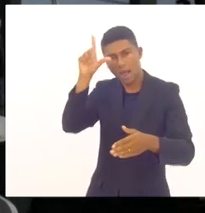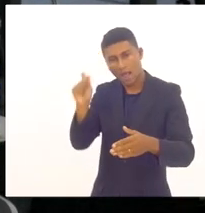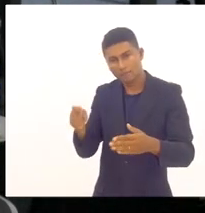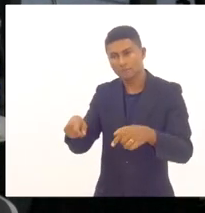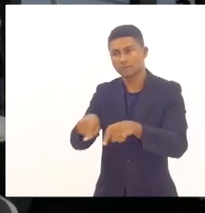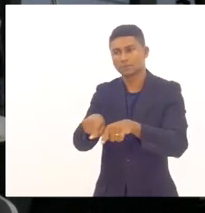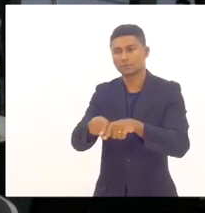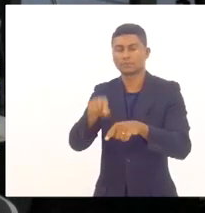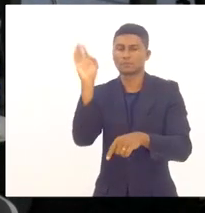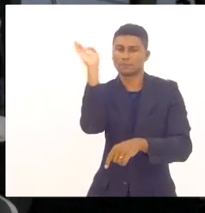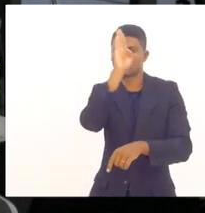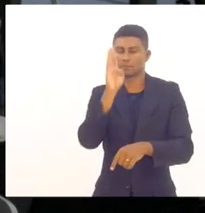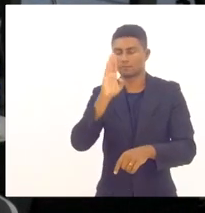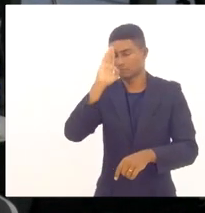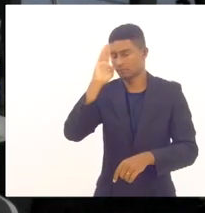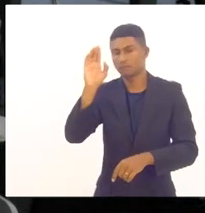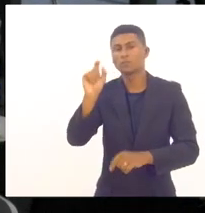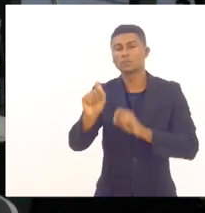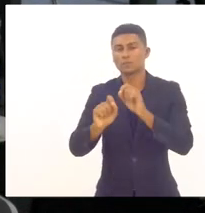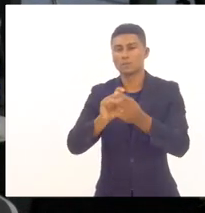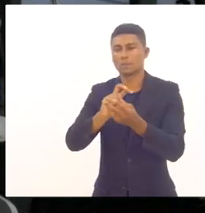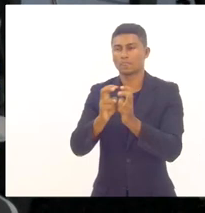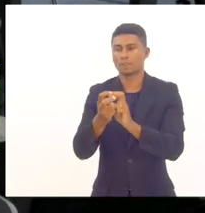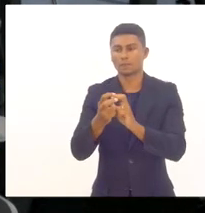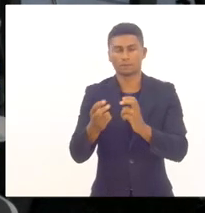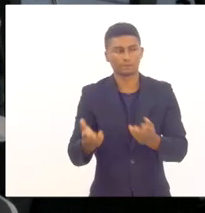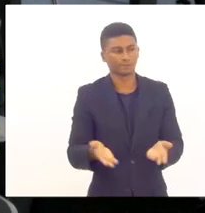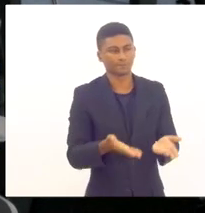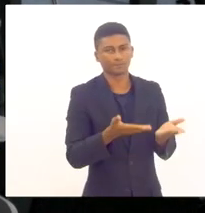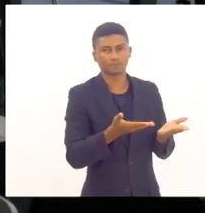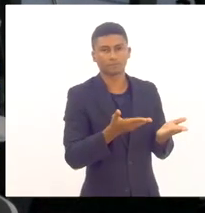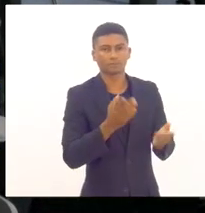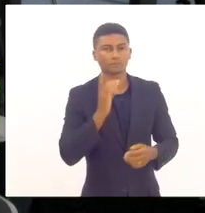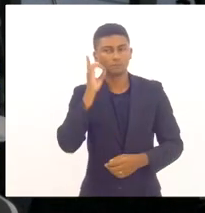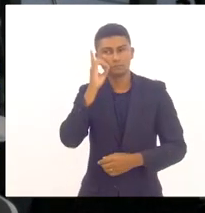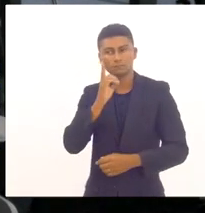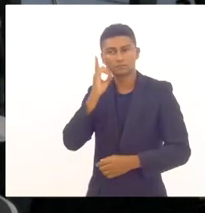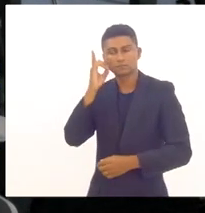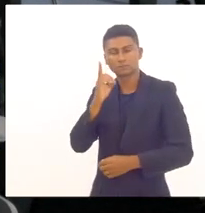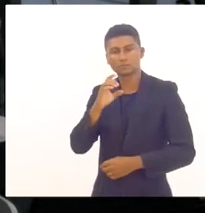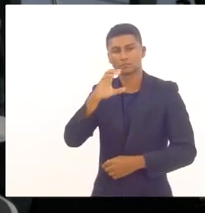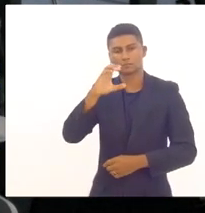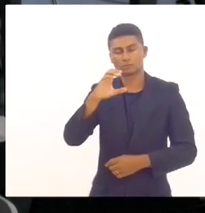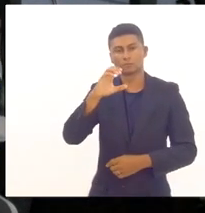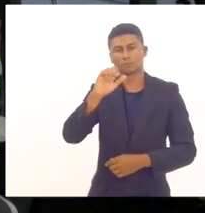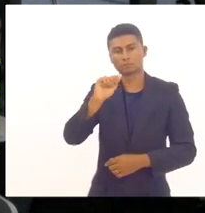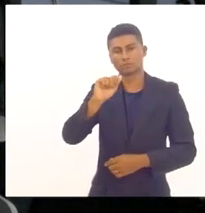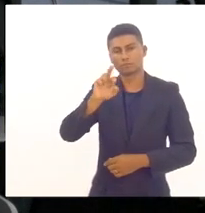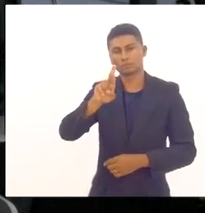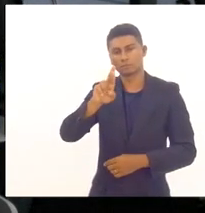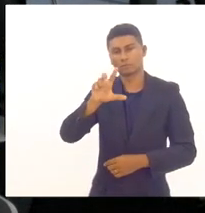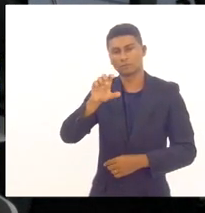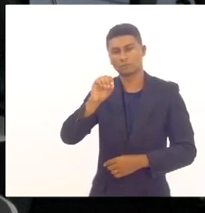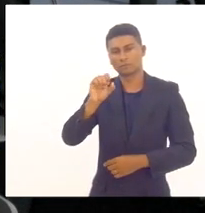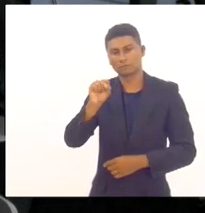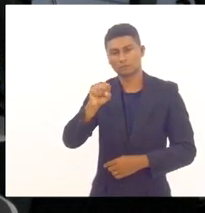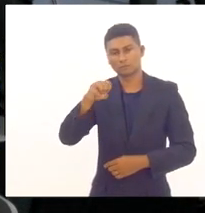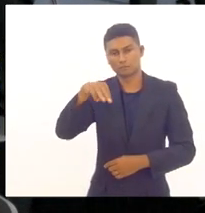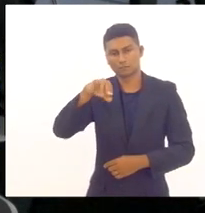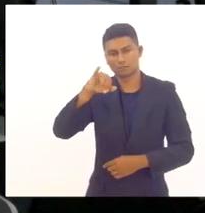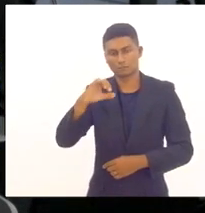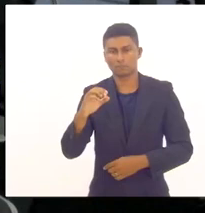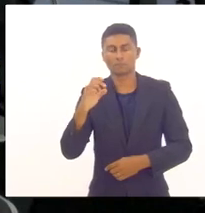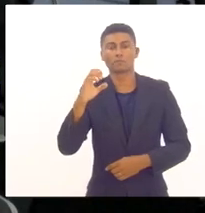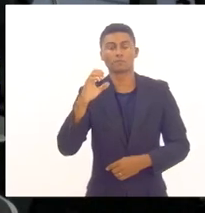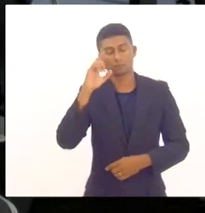especialmente a capoeira. Ao digníssimo senhor deputado, excelentíssimo deputado Carlos Mink, Rio de Janeiro,